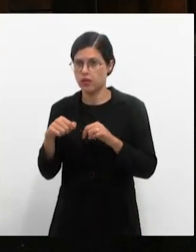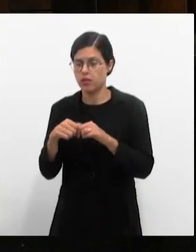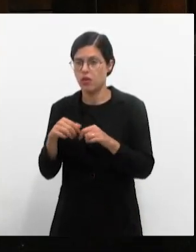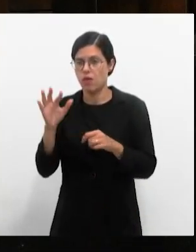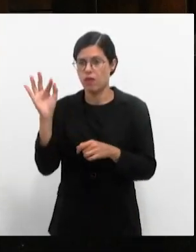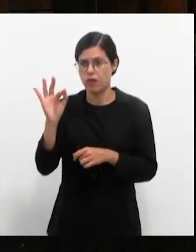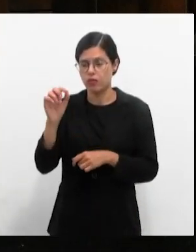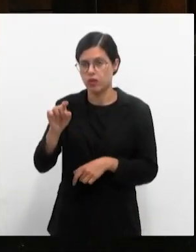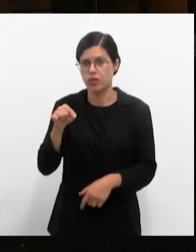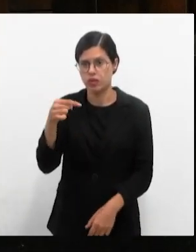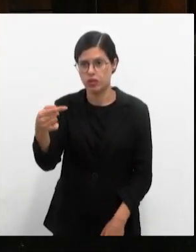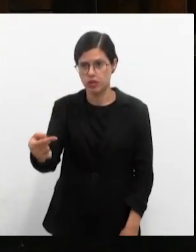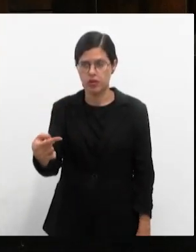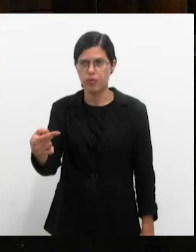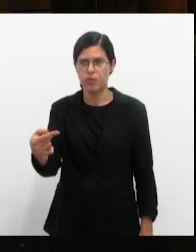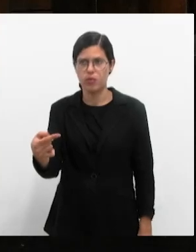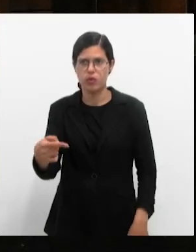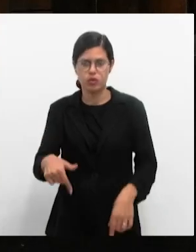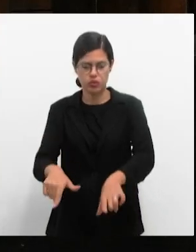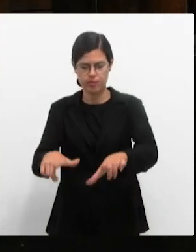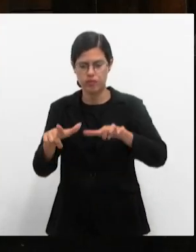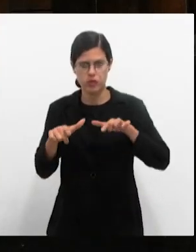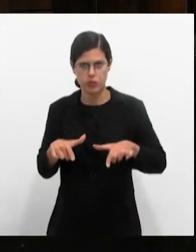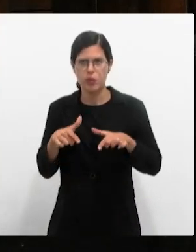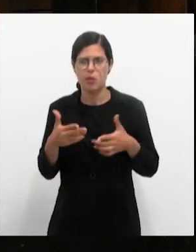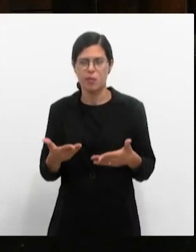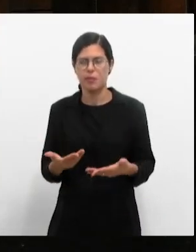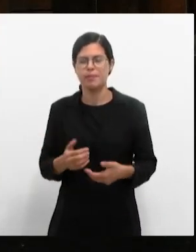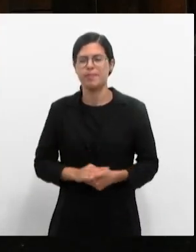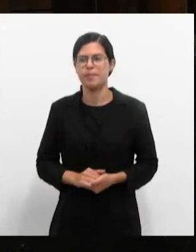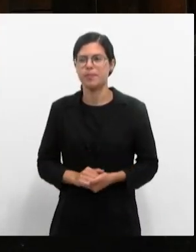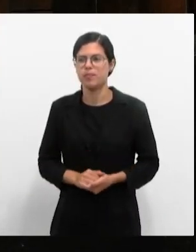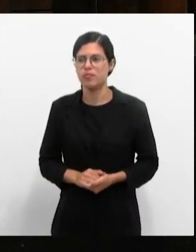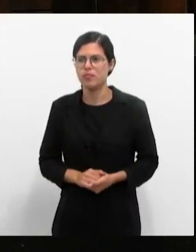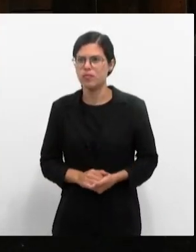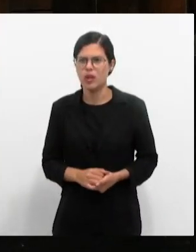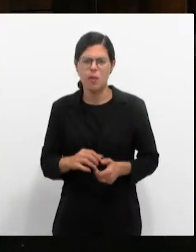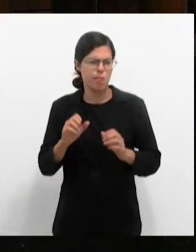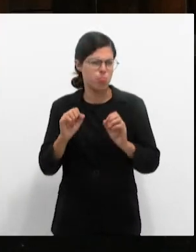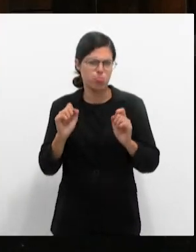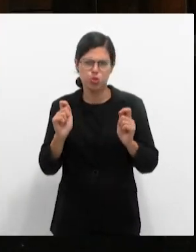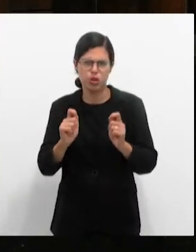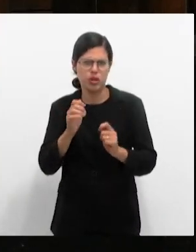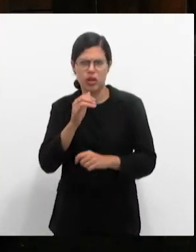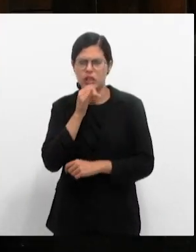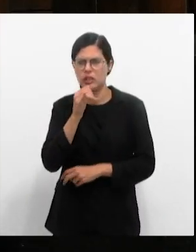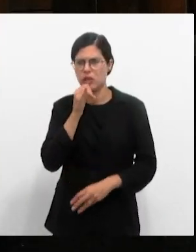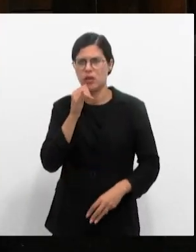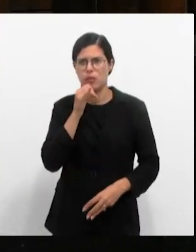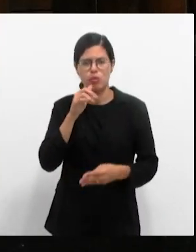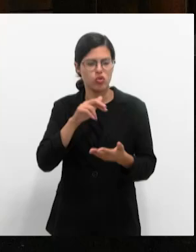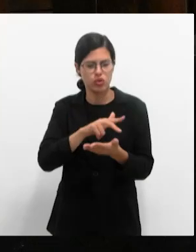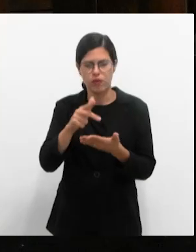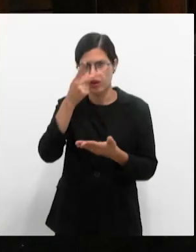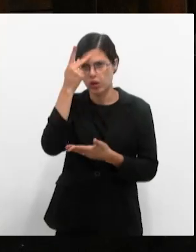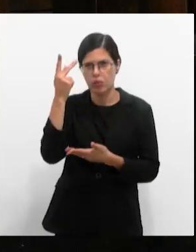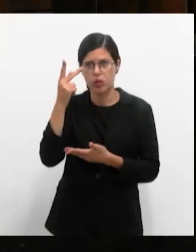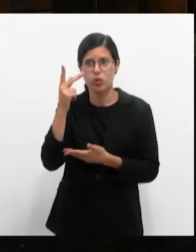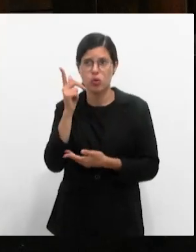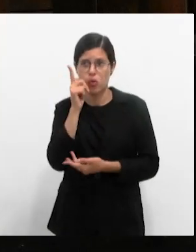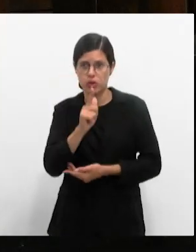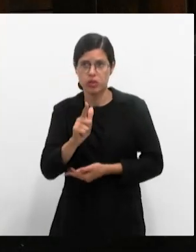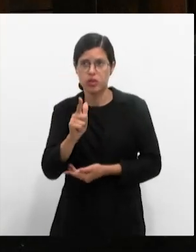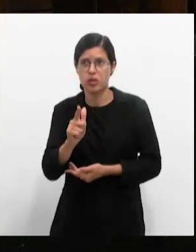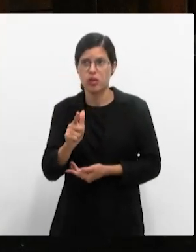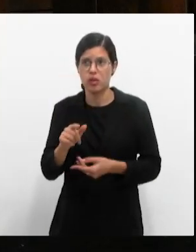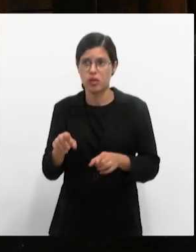depois, vieram a garantir o seu diploma e tiveram direitos à faculdade. Poderia dar exemplos de pessoas que tiveram essa distorção. A